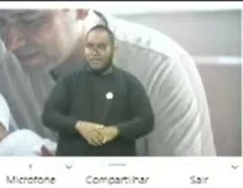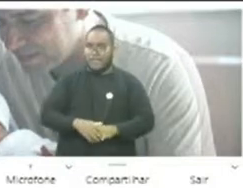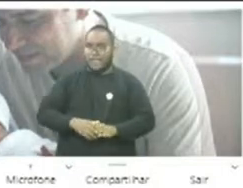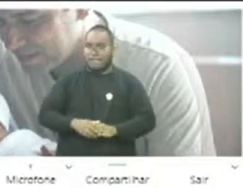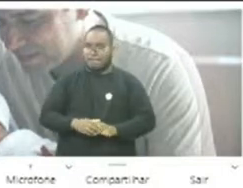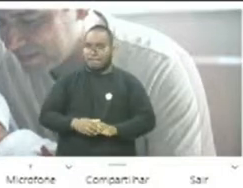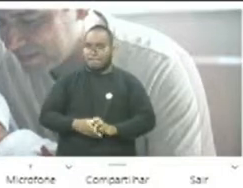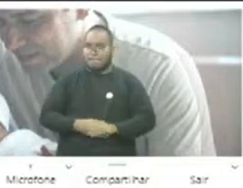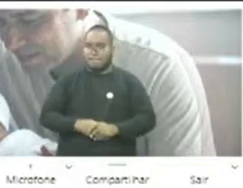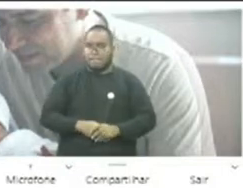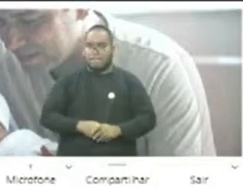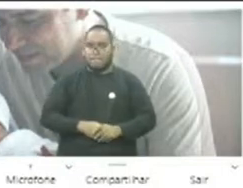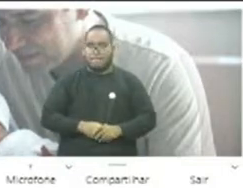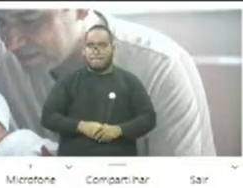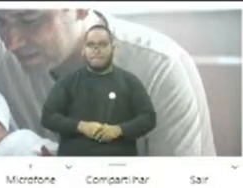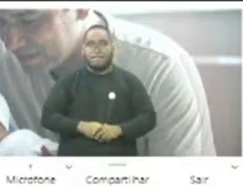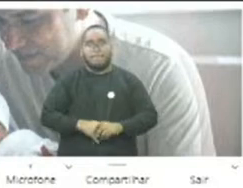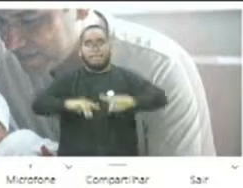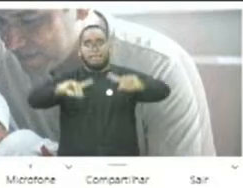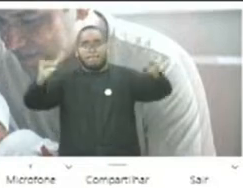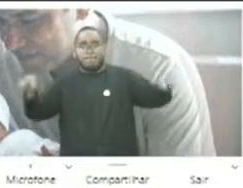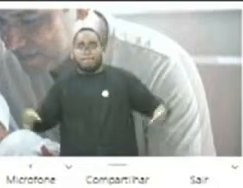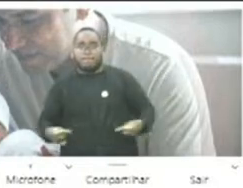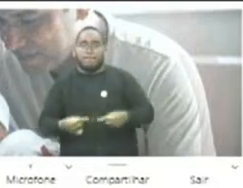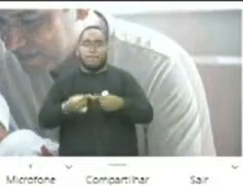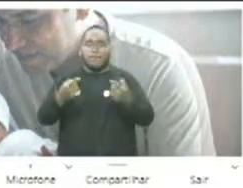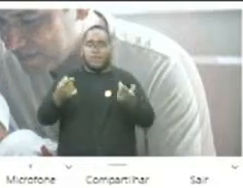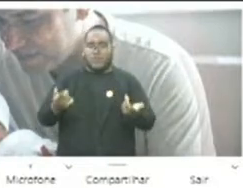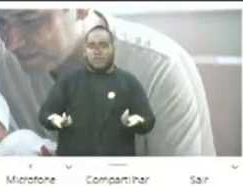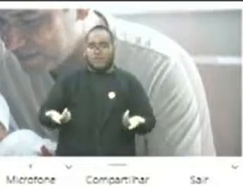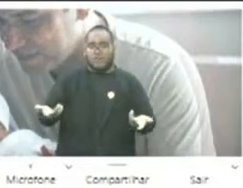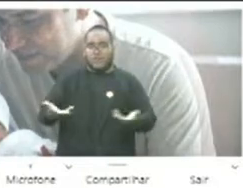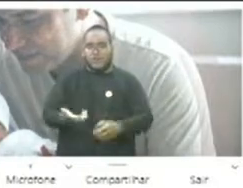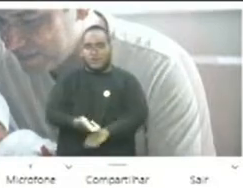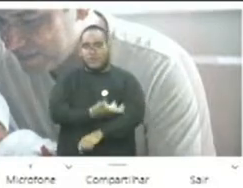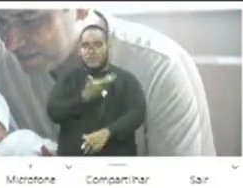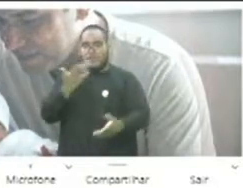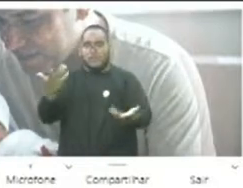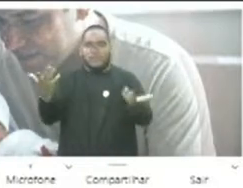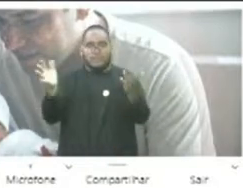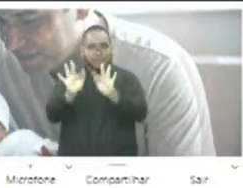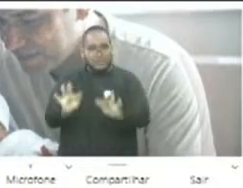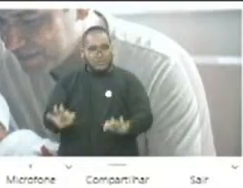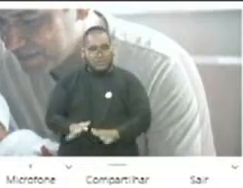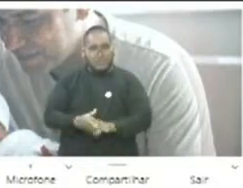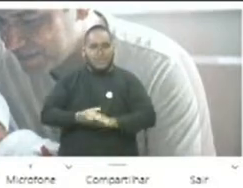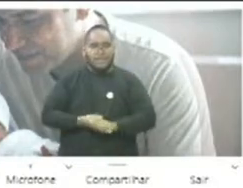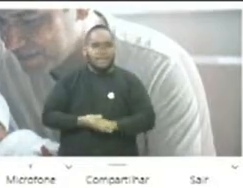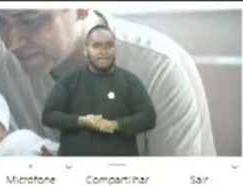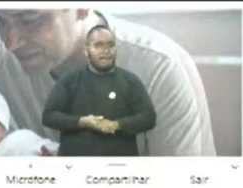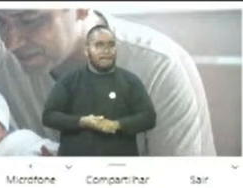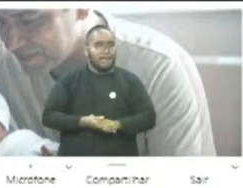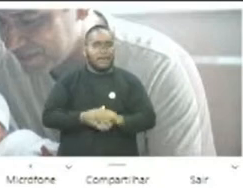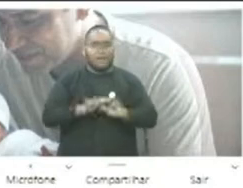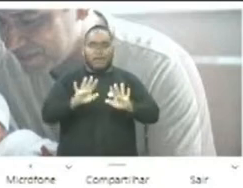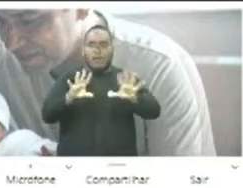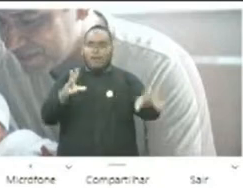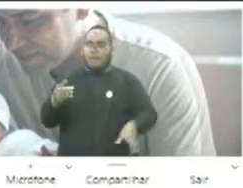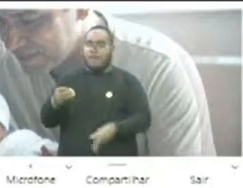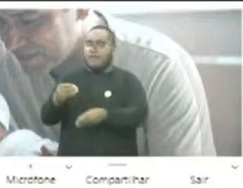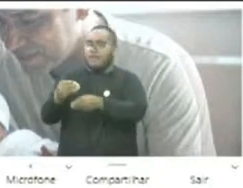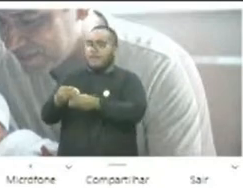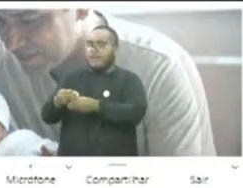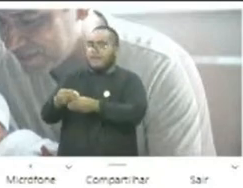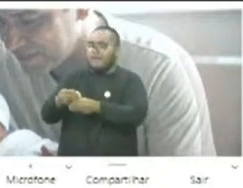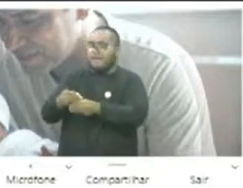incrível. Então, assim, tô muito emocionada e muito feliz, mas estou aqui só para complementar a fala da Zene, fazer esse convite,